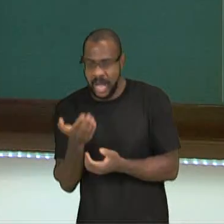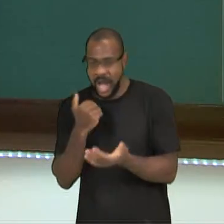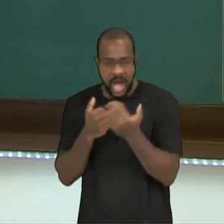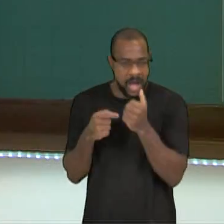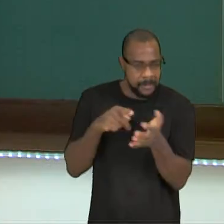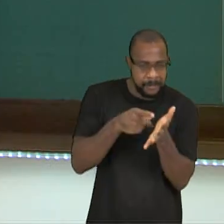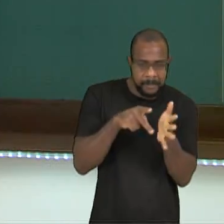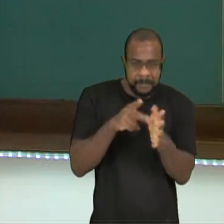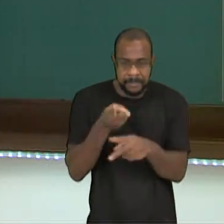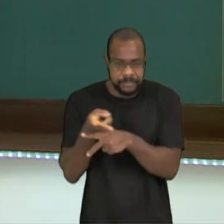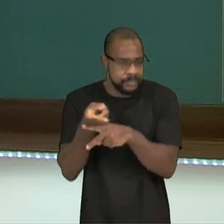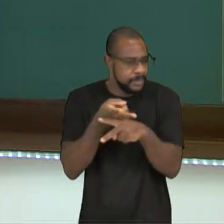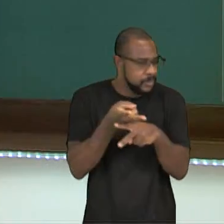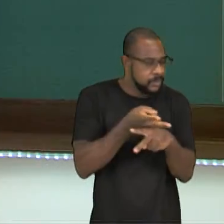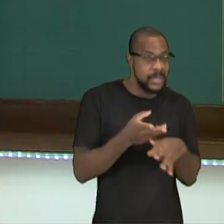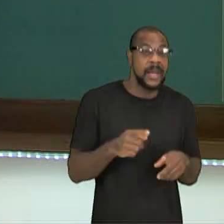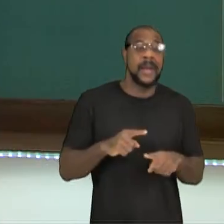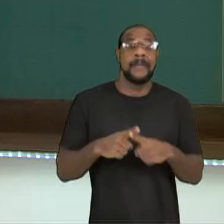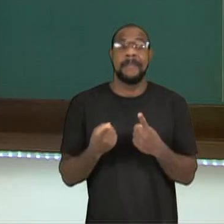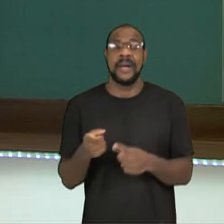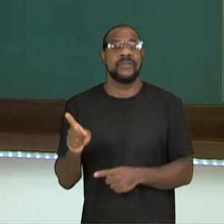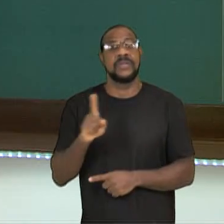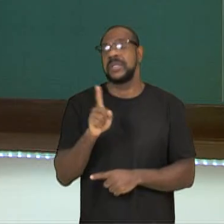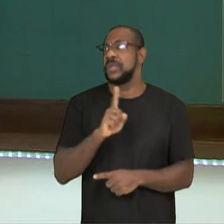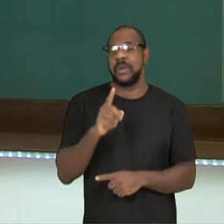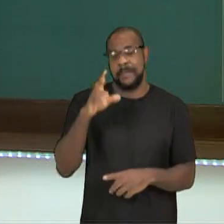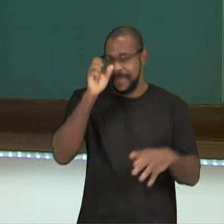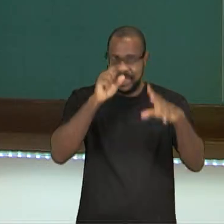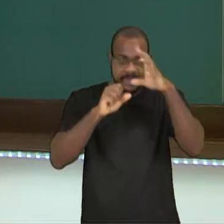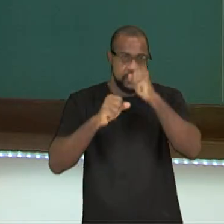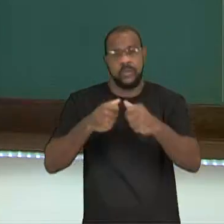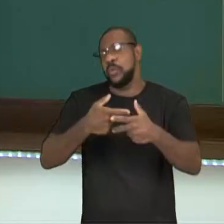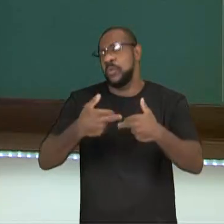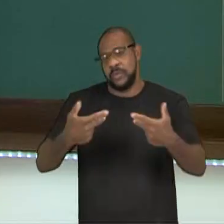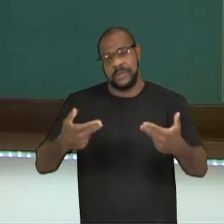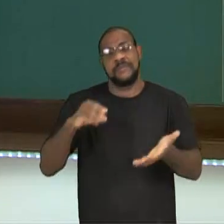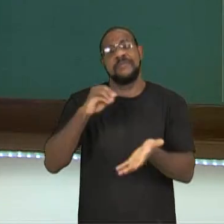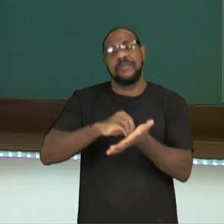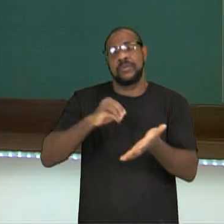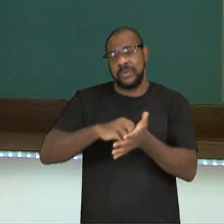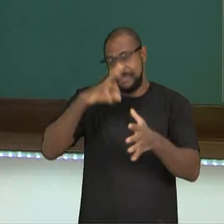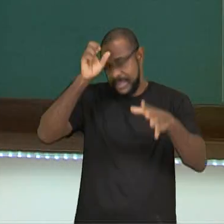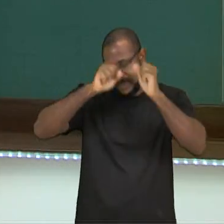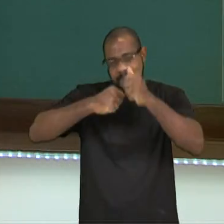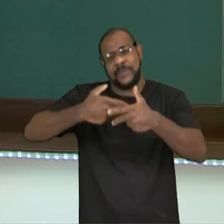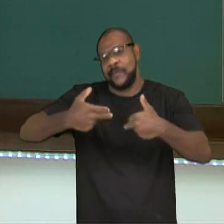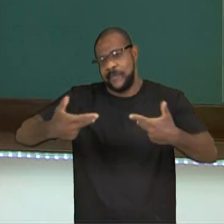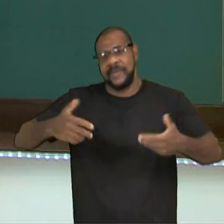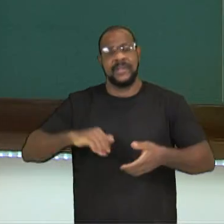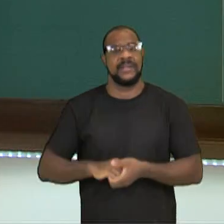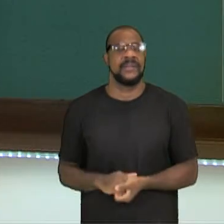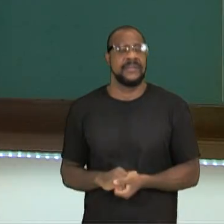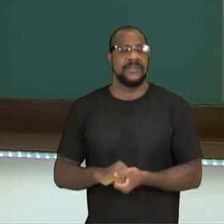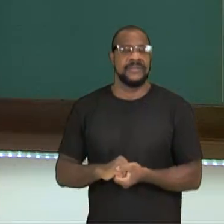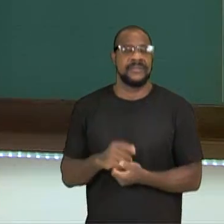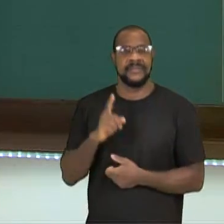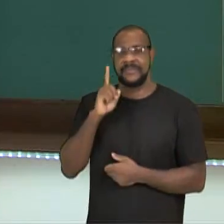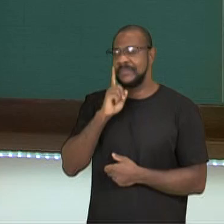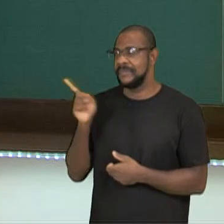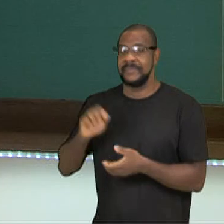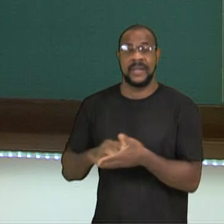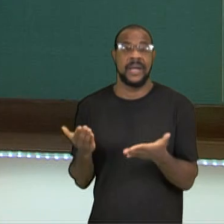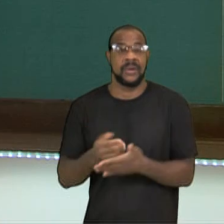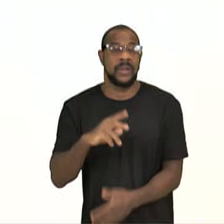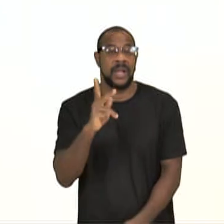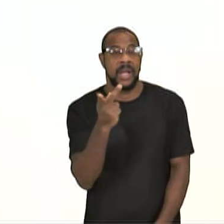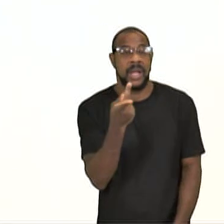as espécies, mas não aprenderam algumas ferramentas que eles tinham muita dificuldade em fazer. E a Homo sapiens, a nossa espécie, né?